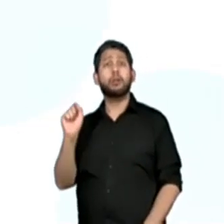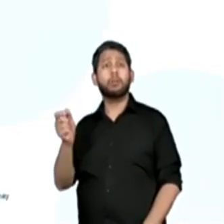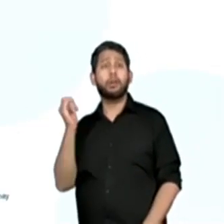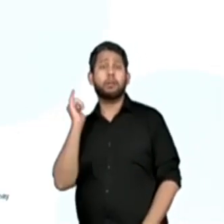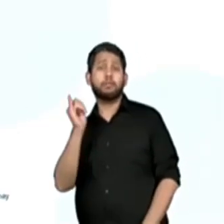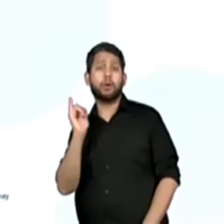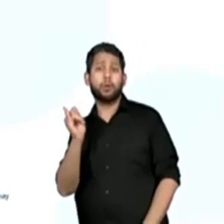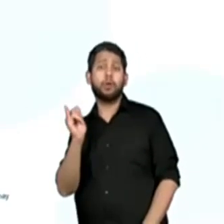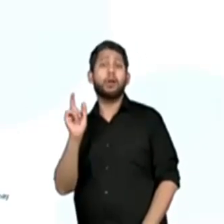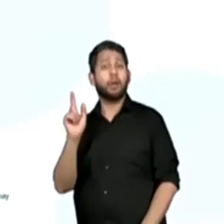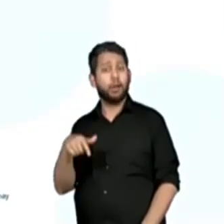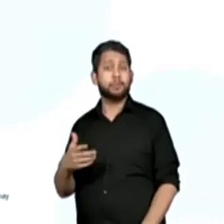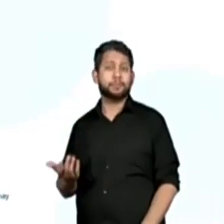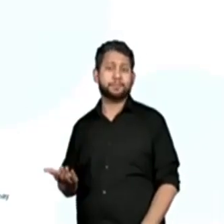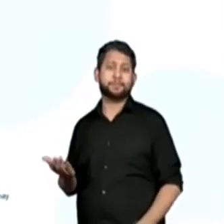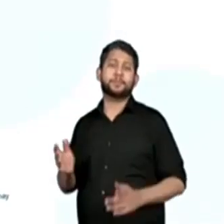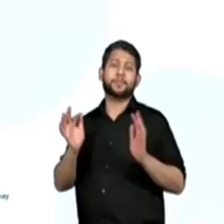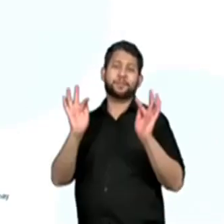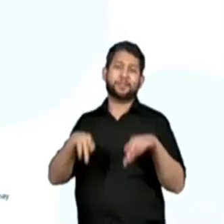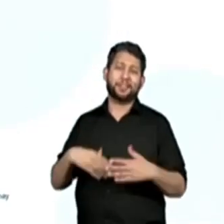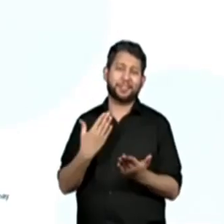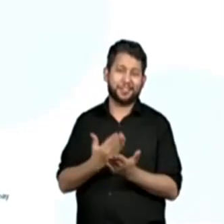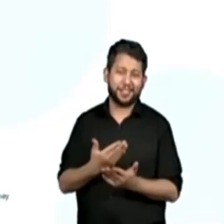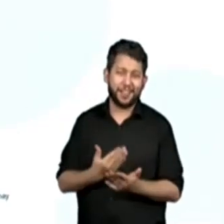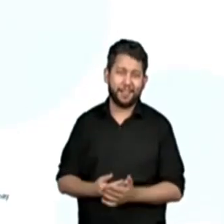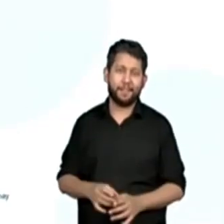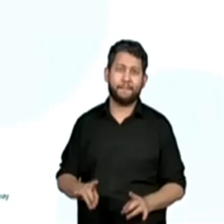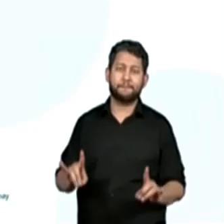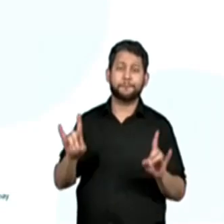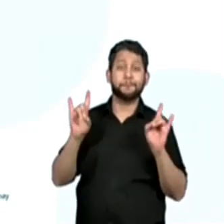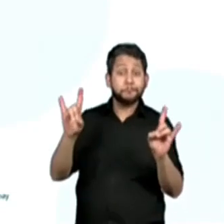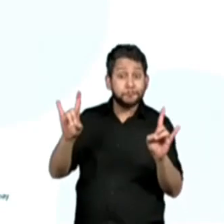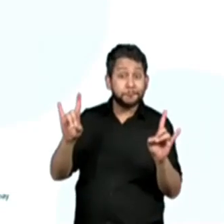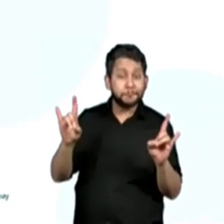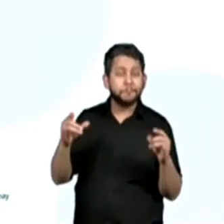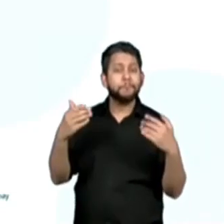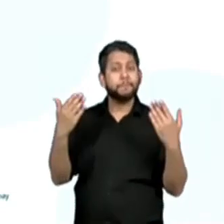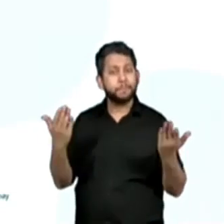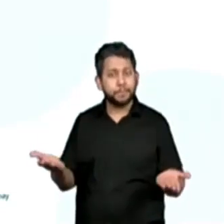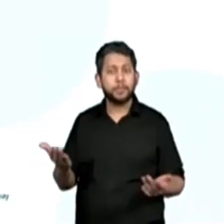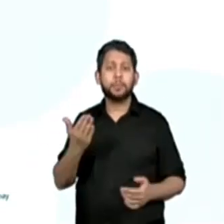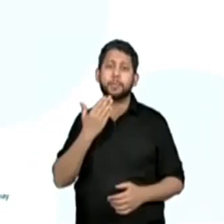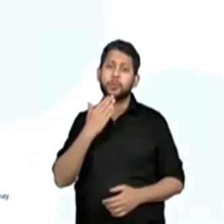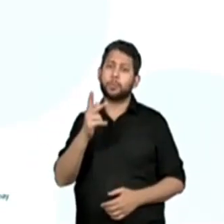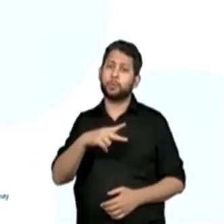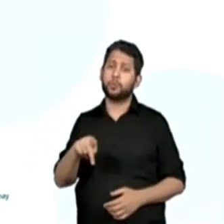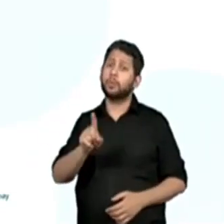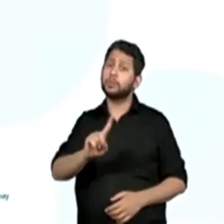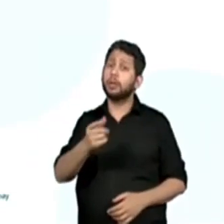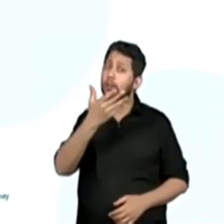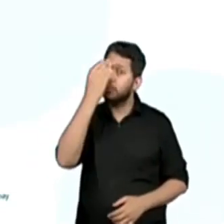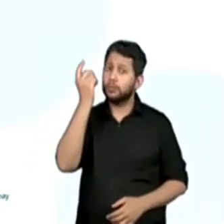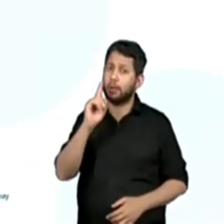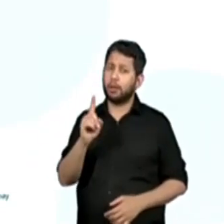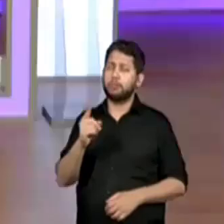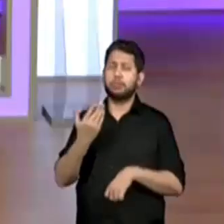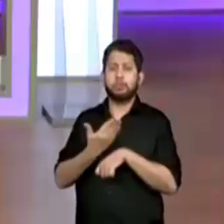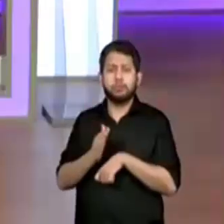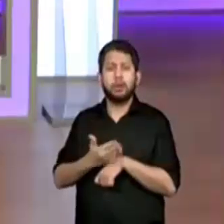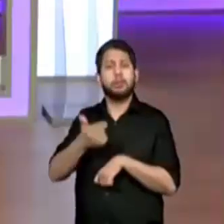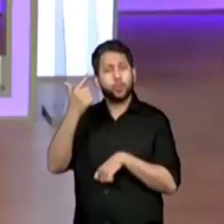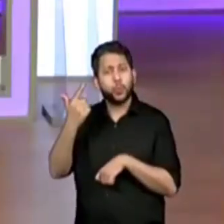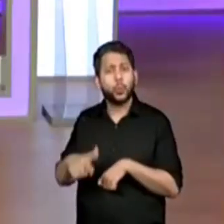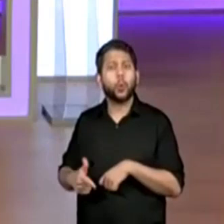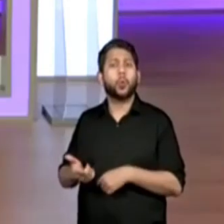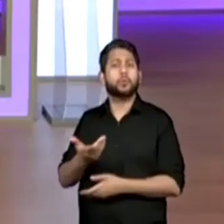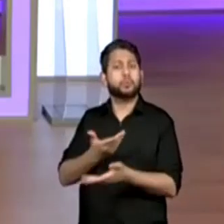E a gente encerra a nossa aula por aqui. Lógico que eu peço para os pros não esquecer de retomar, que essa